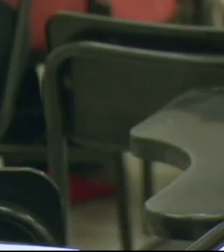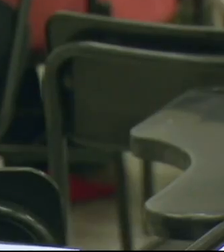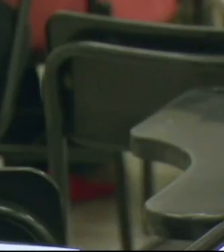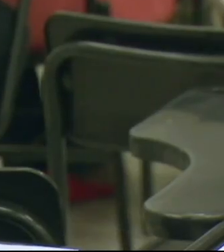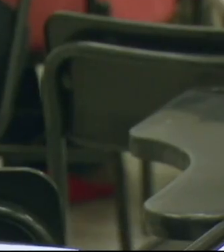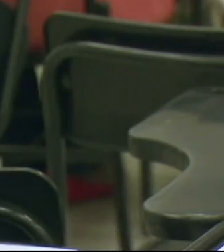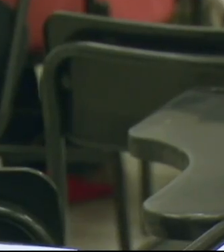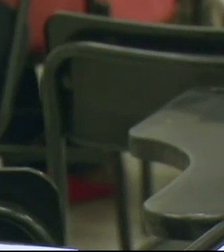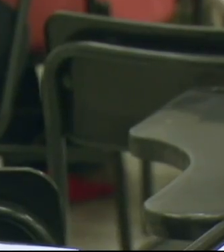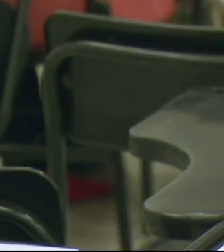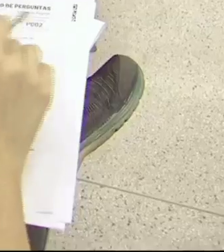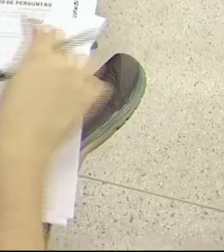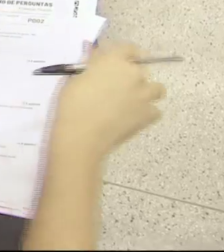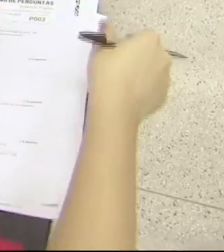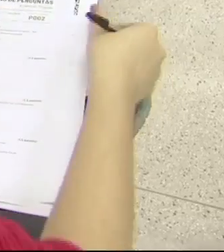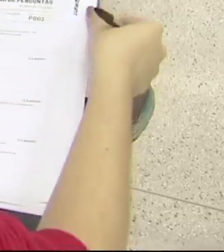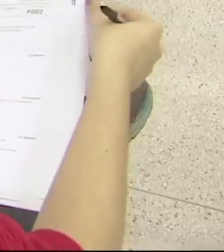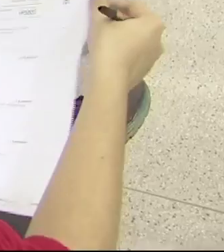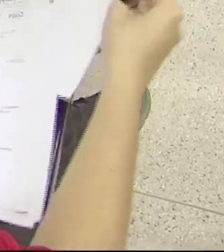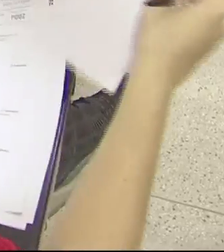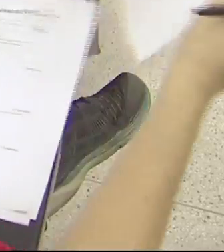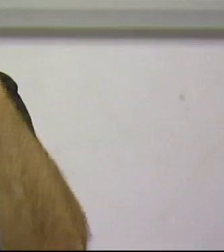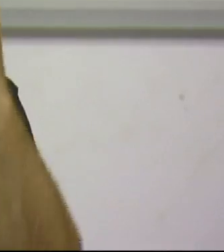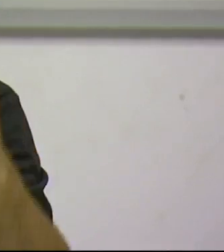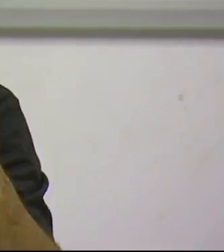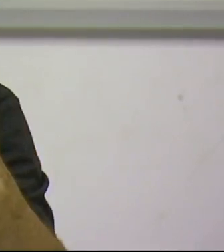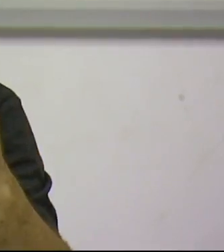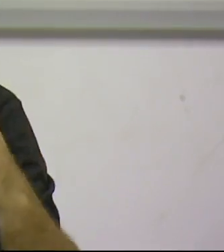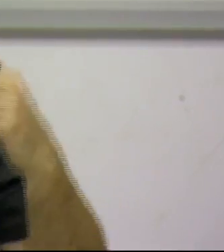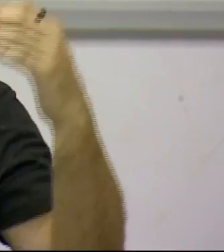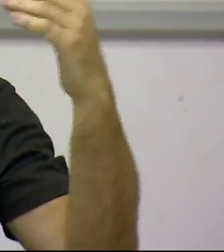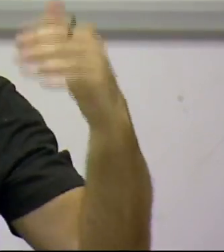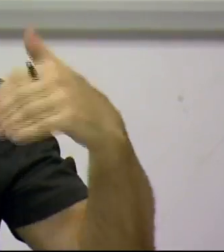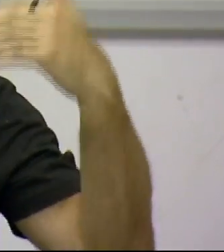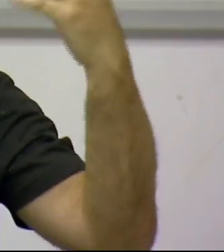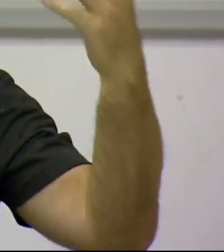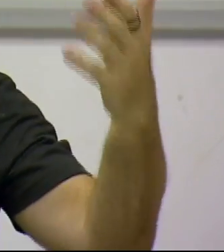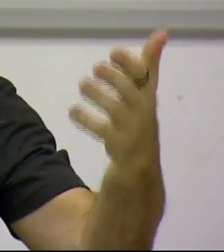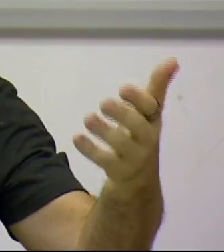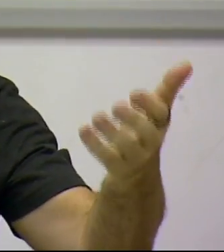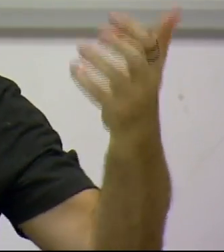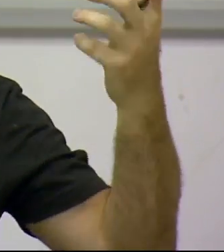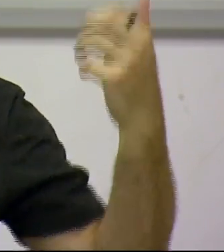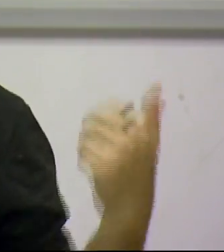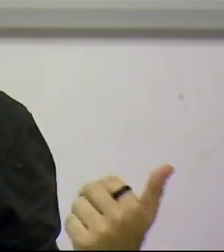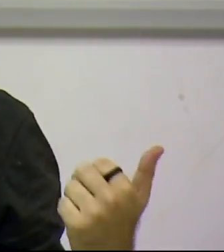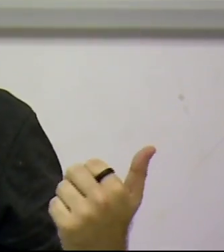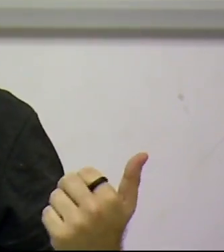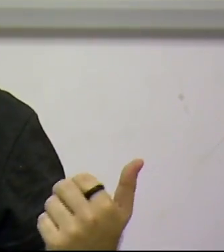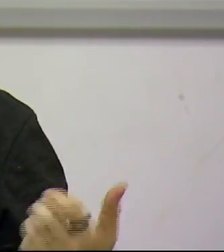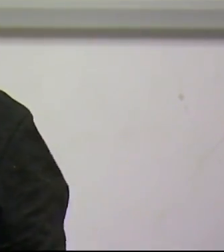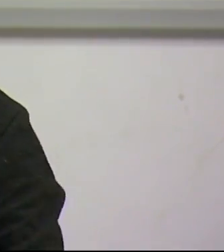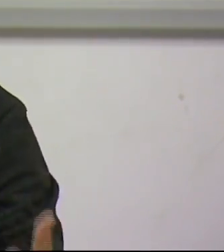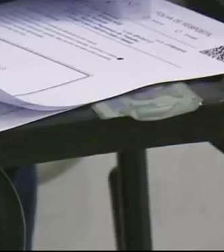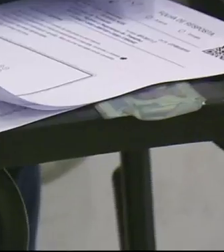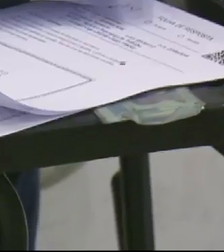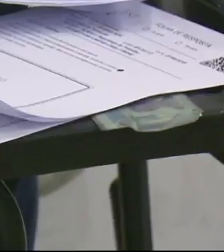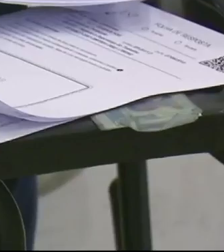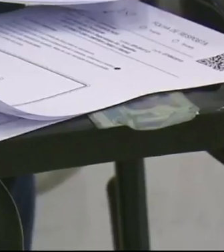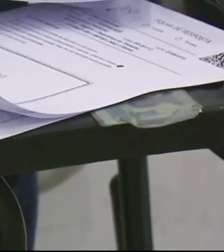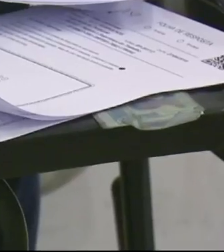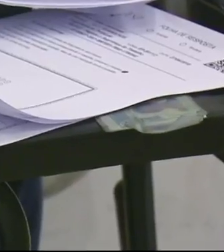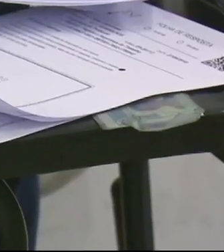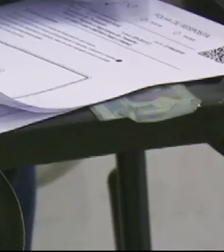estudantes recebem auxílio de orientadores que os ajudam no dia a dia terminou assinatura da lista vocês estão liberados pela começa dúvidas são esclarecidas